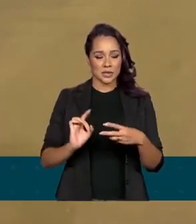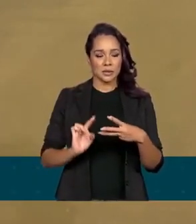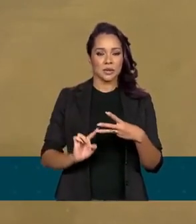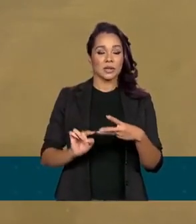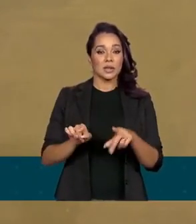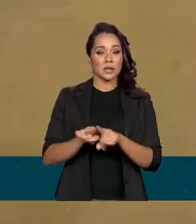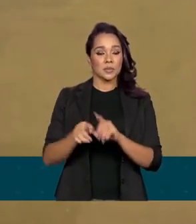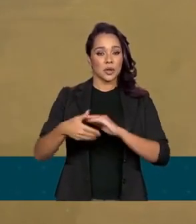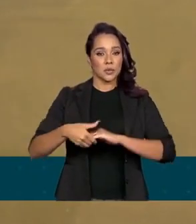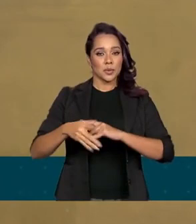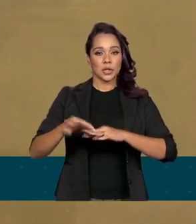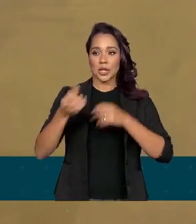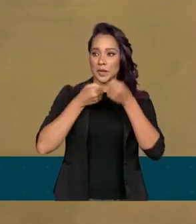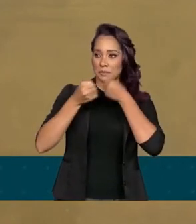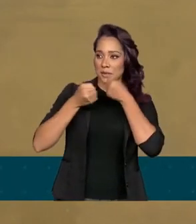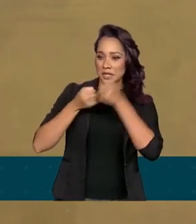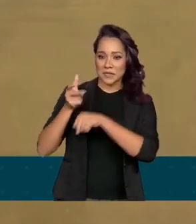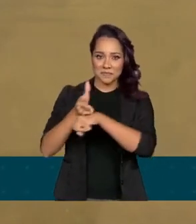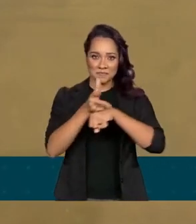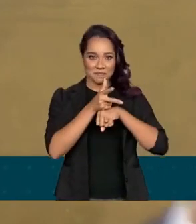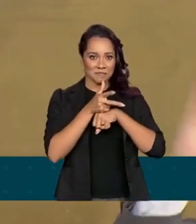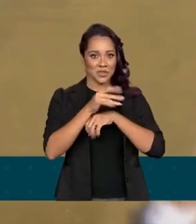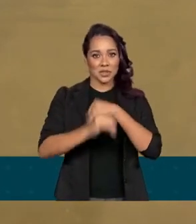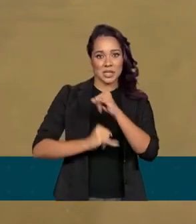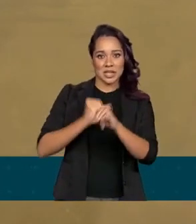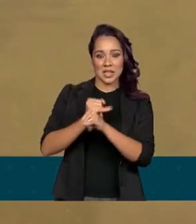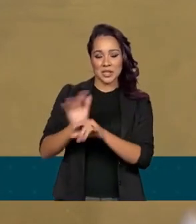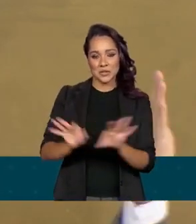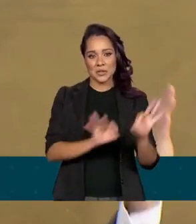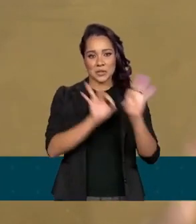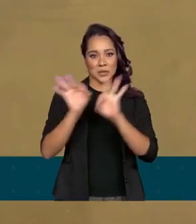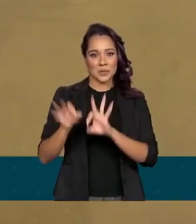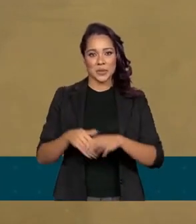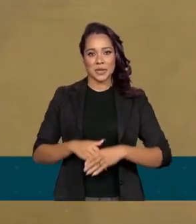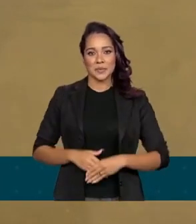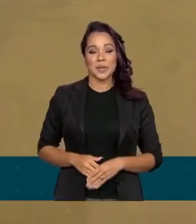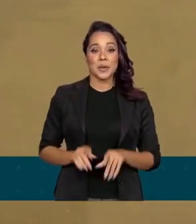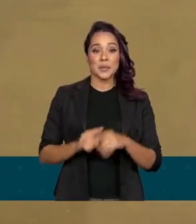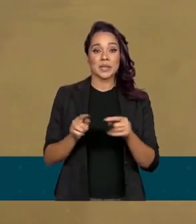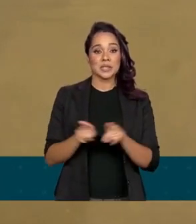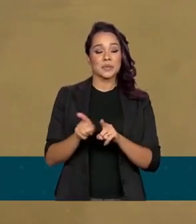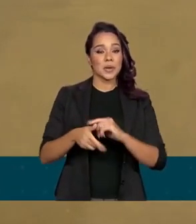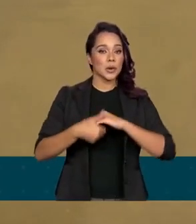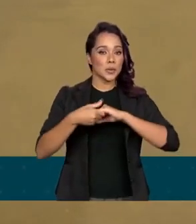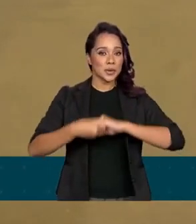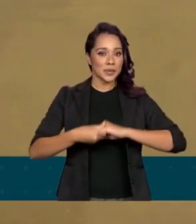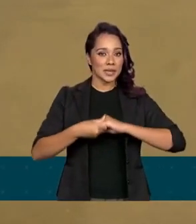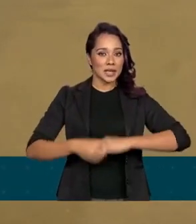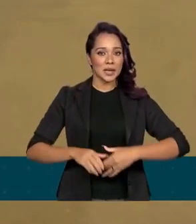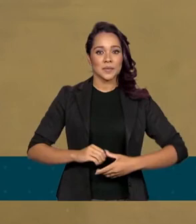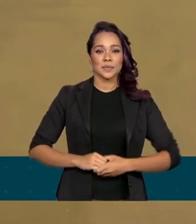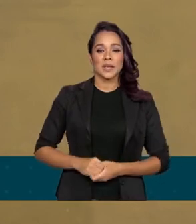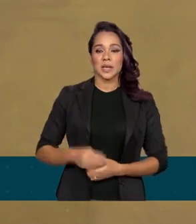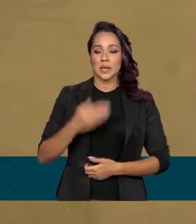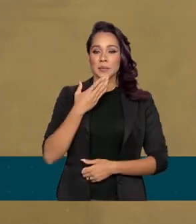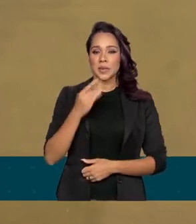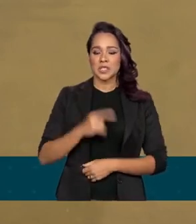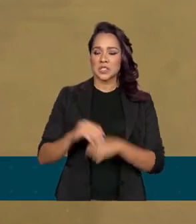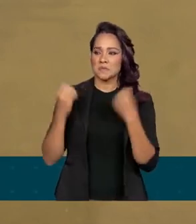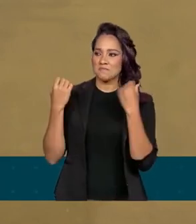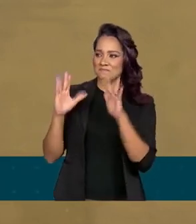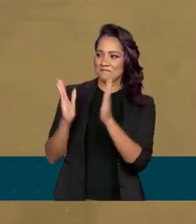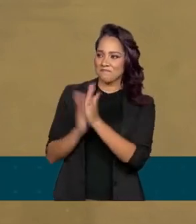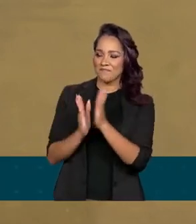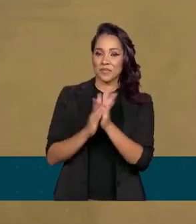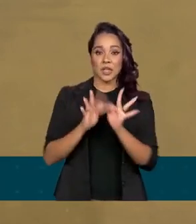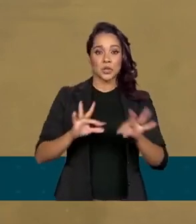queria cumprimentar toda a imprensa presente, os internautas que estão acompanhando, mas também cumprimentar e pedir aqui uma salva de palmas a